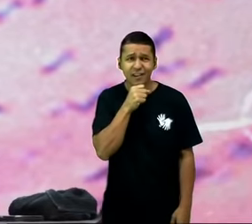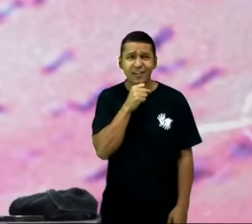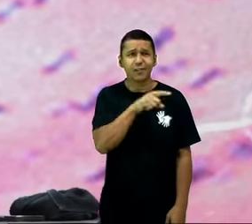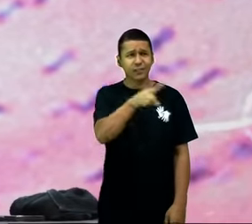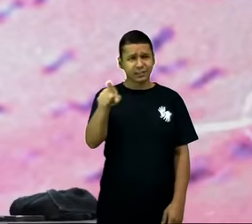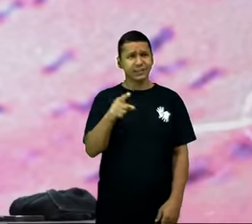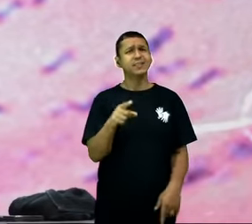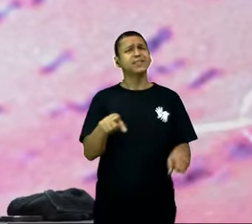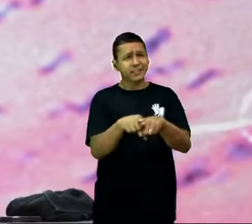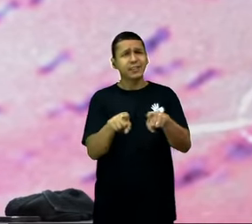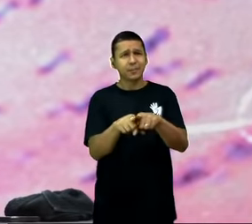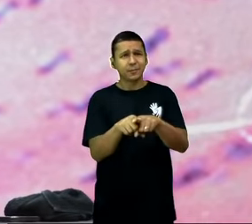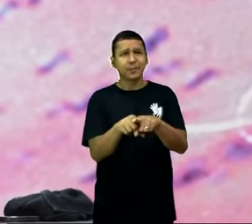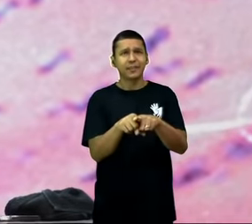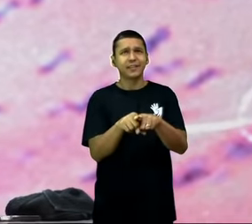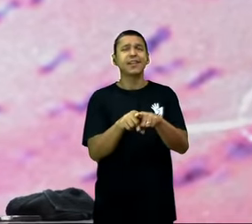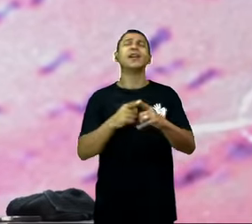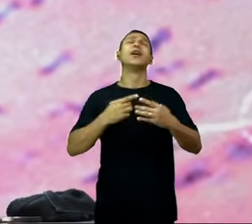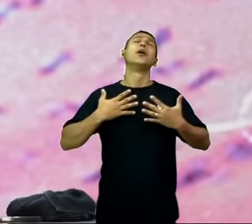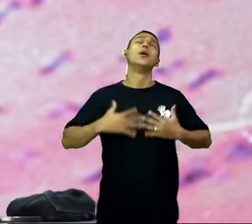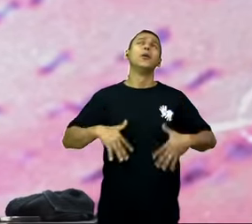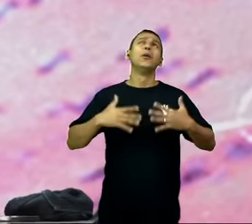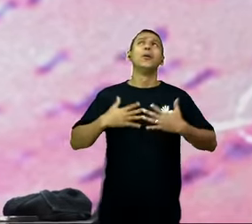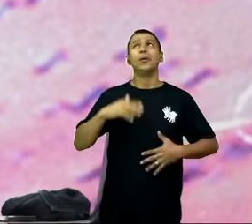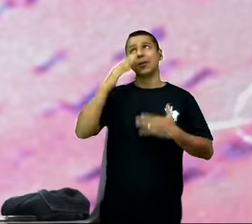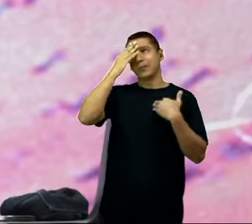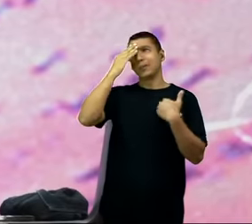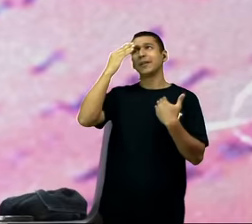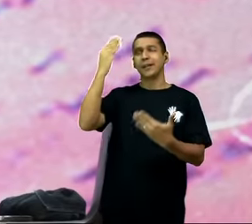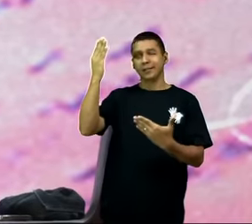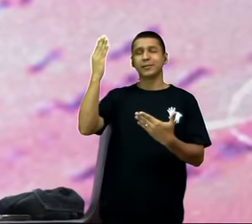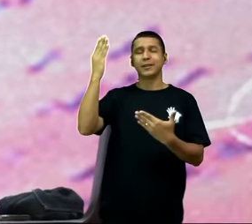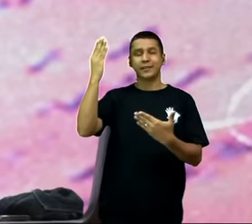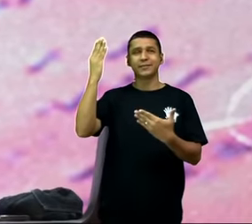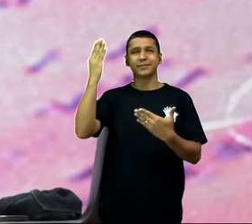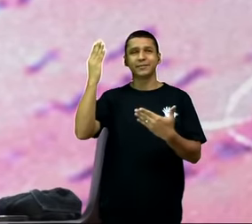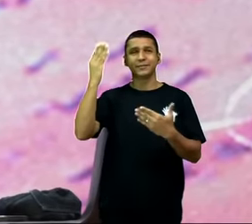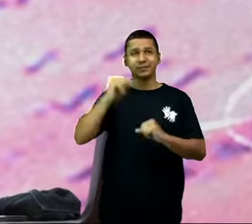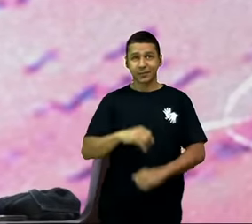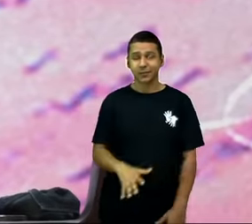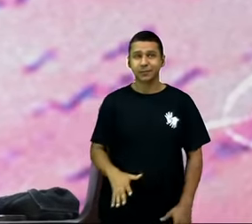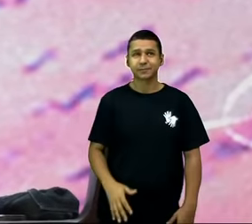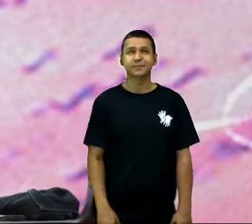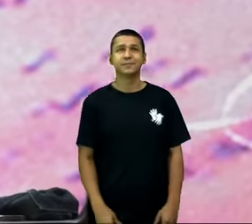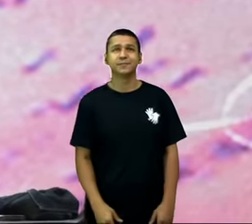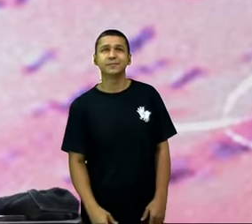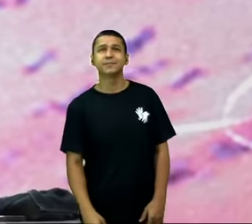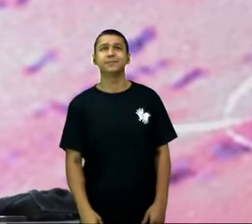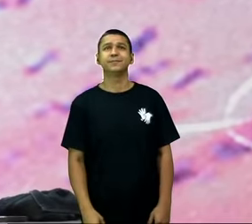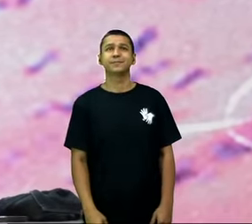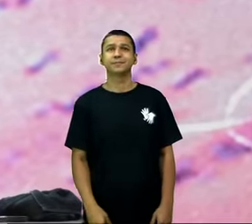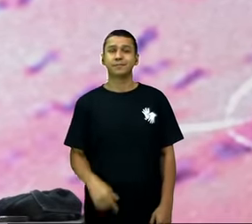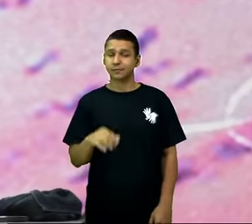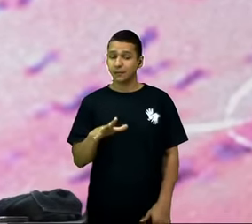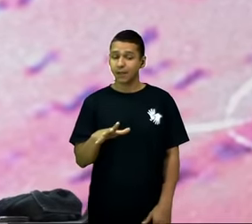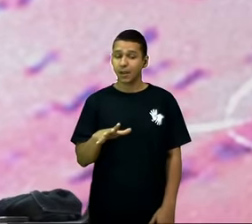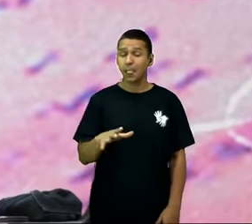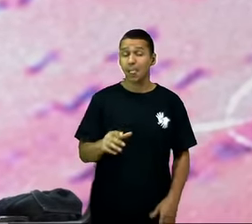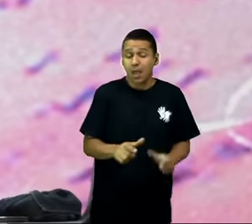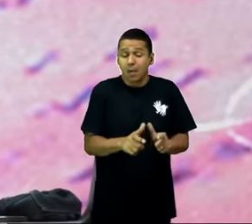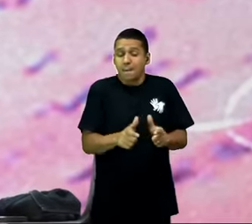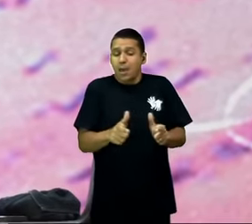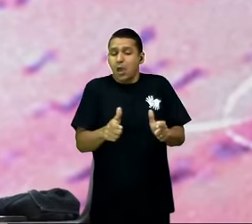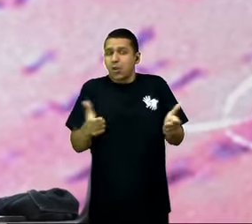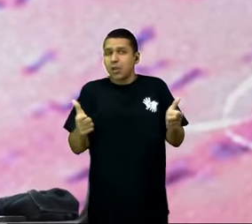isso? Levanta a mão, deixa eu ver. Ai, graças a Deus, Senhor. Né? Olha que interessante. É por isso que para a maioria de